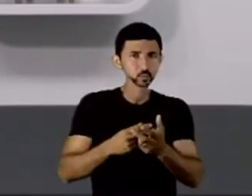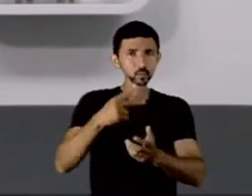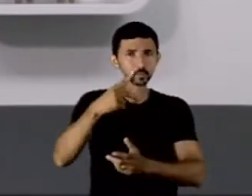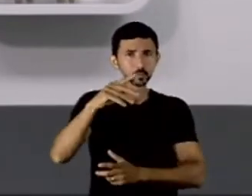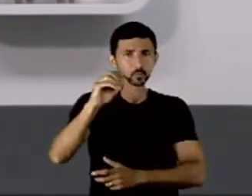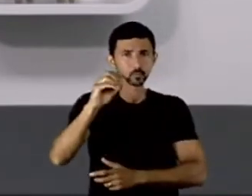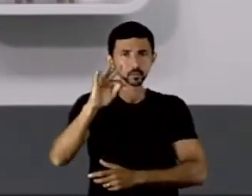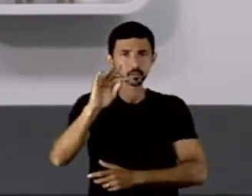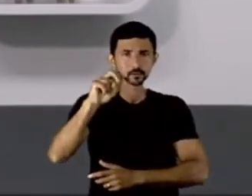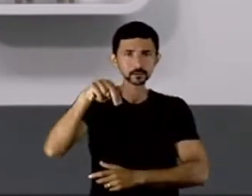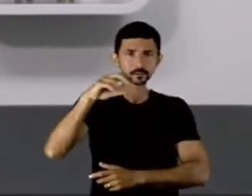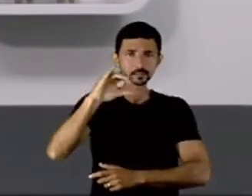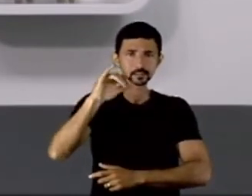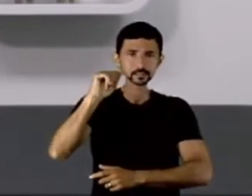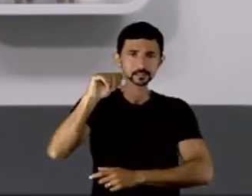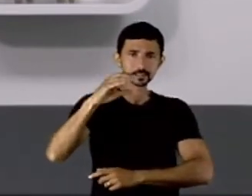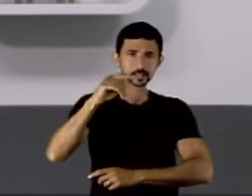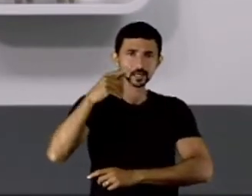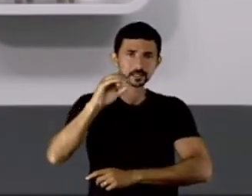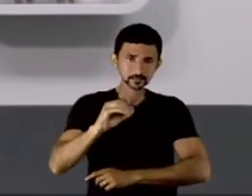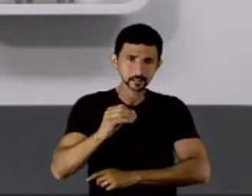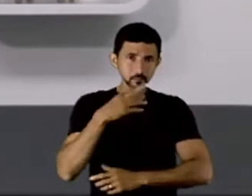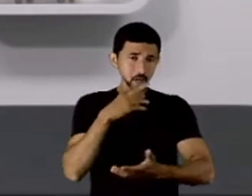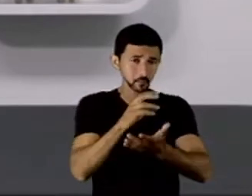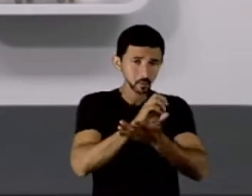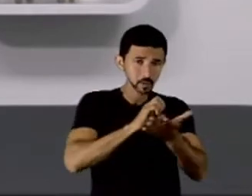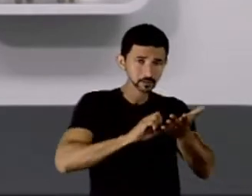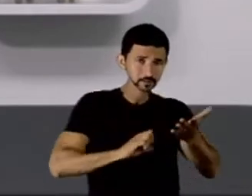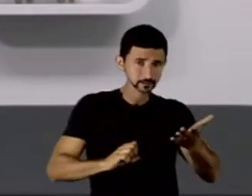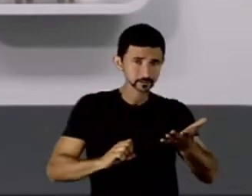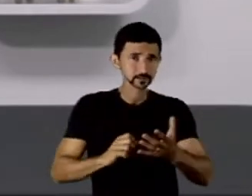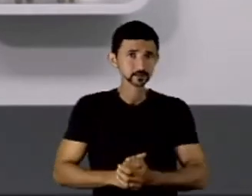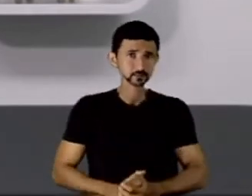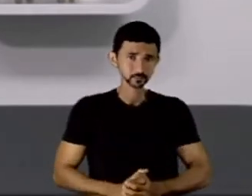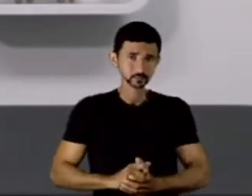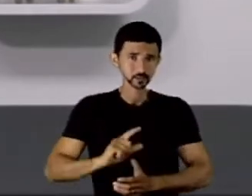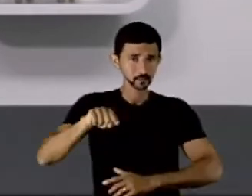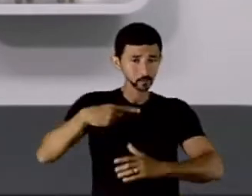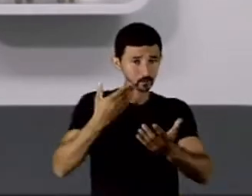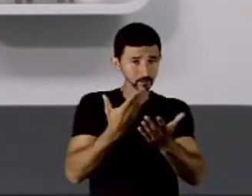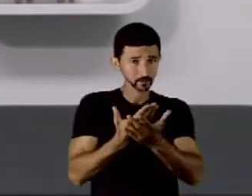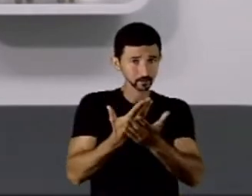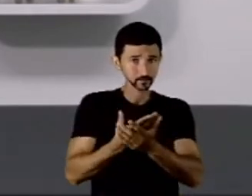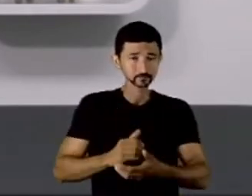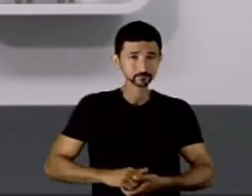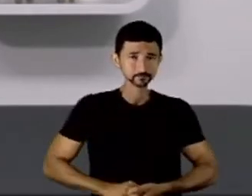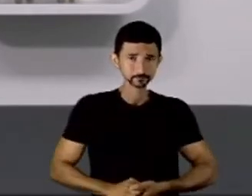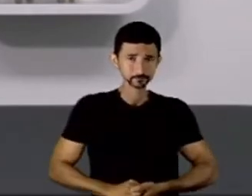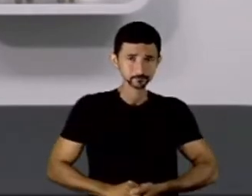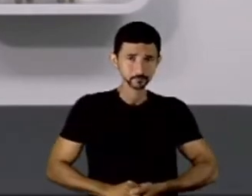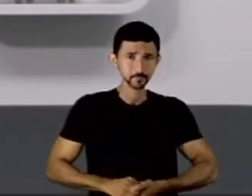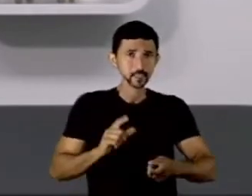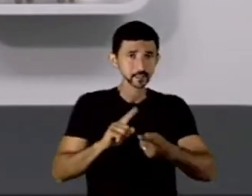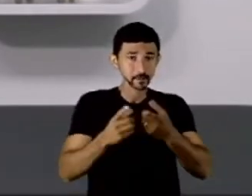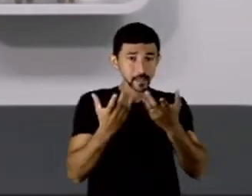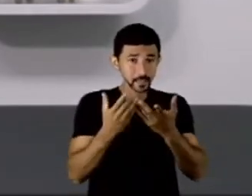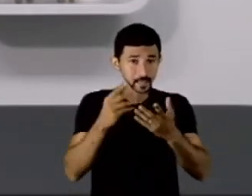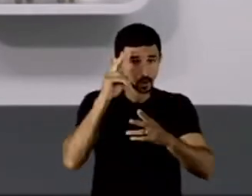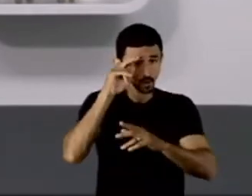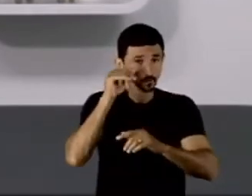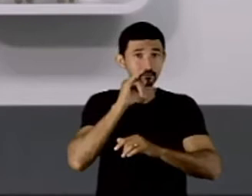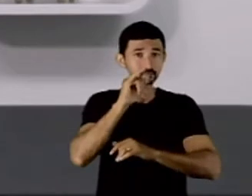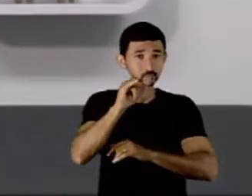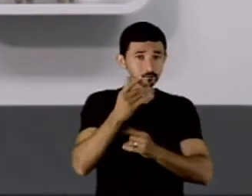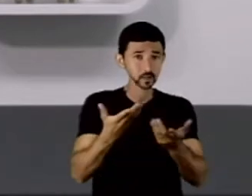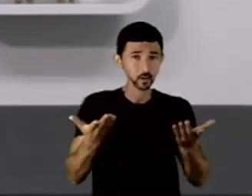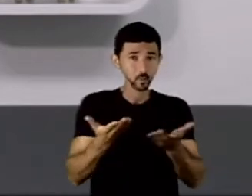potenciação para que você possa responder os exercícios após essa aula. Eu também quero te lembrar que